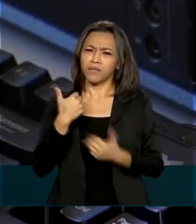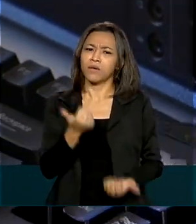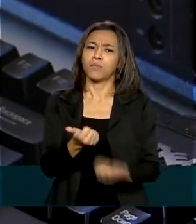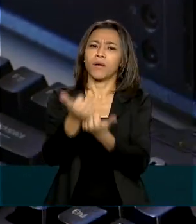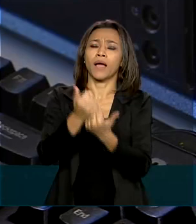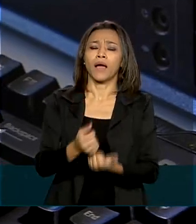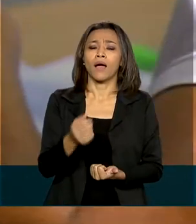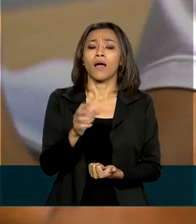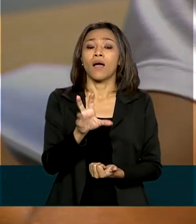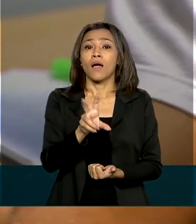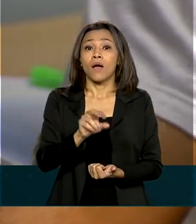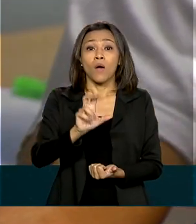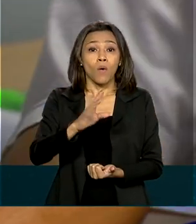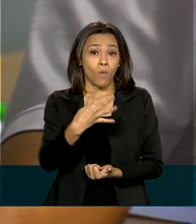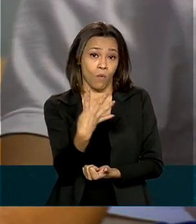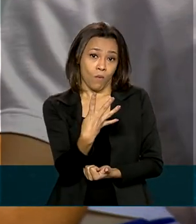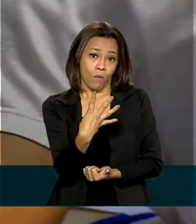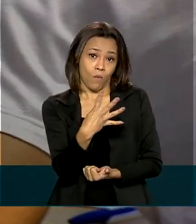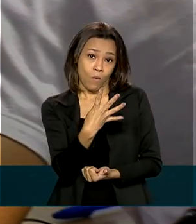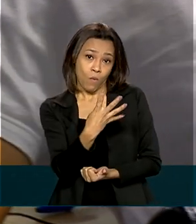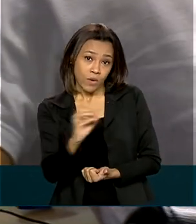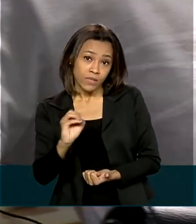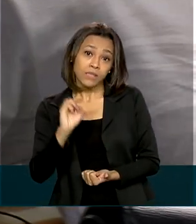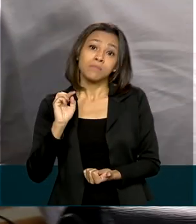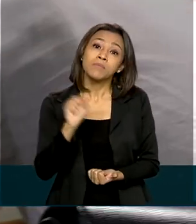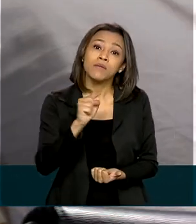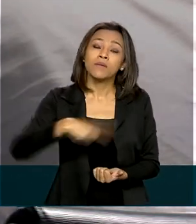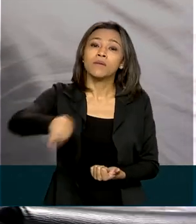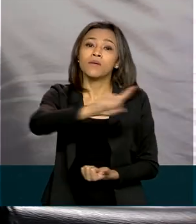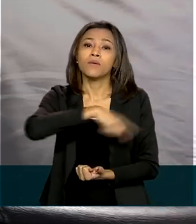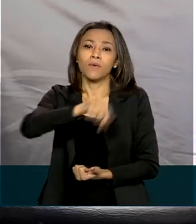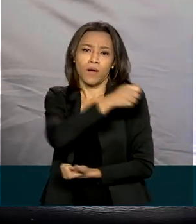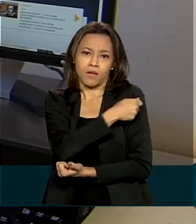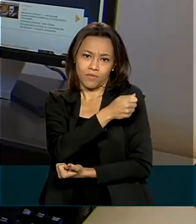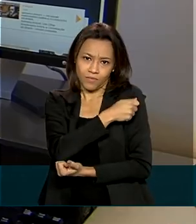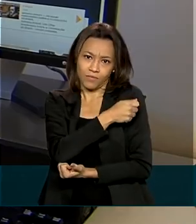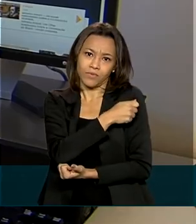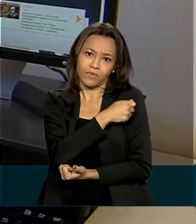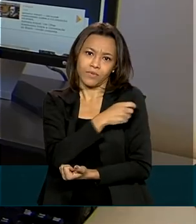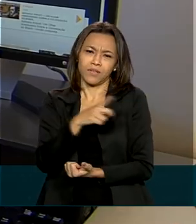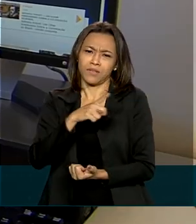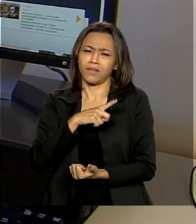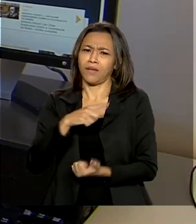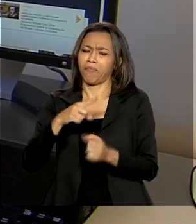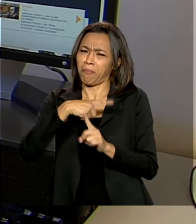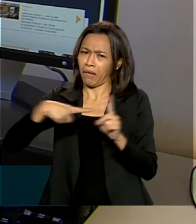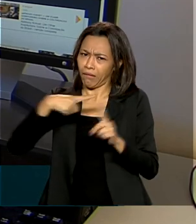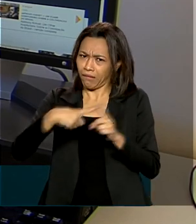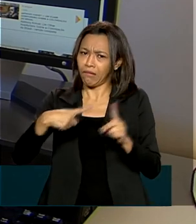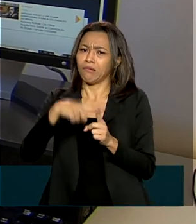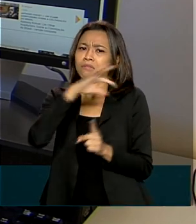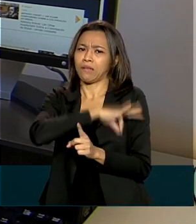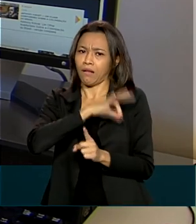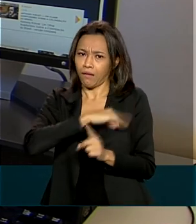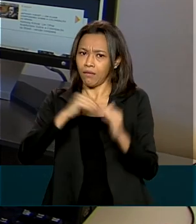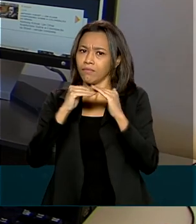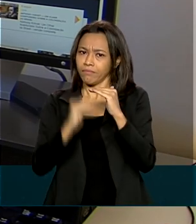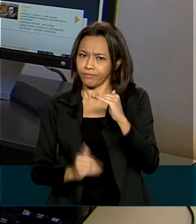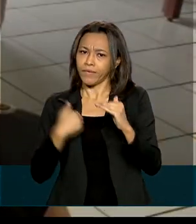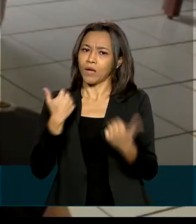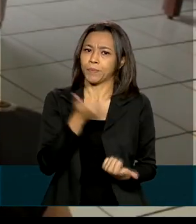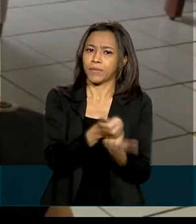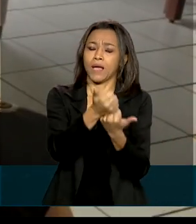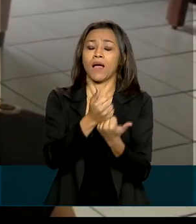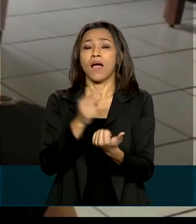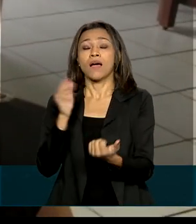400 mil estudantes com renda familiar menor do que meio salário mínimo mas a iniciativa tem a meta de alcançar